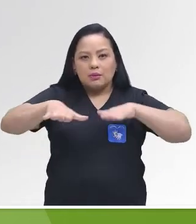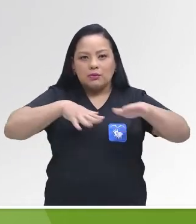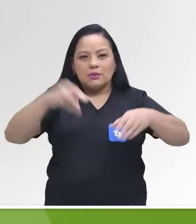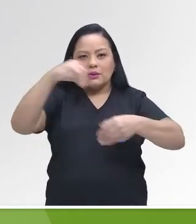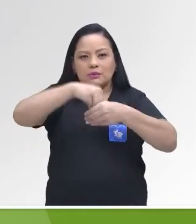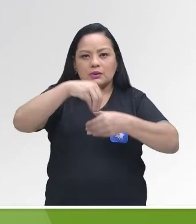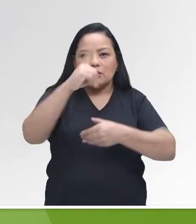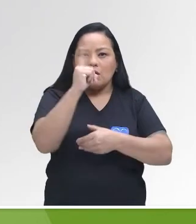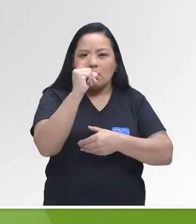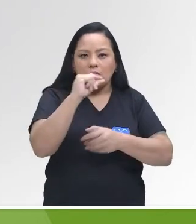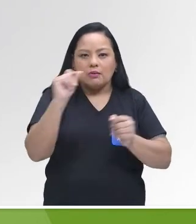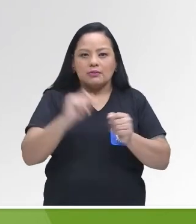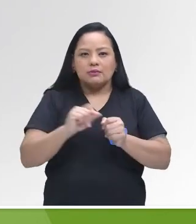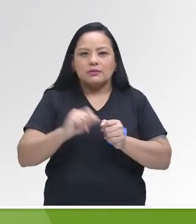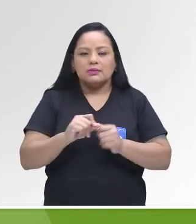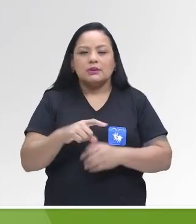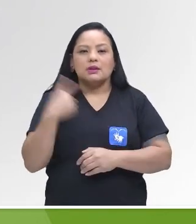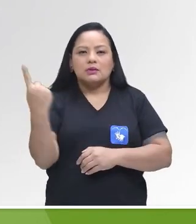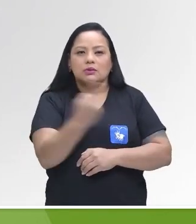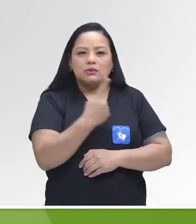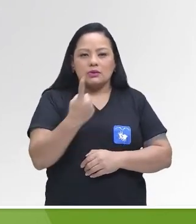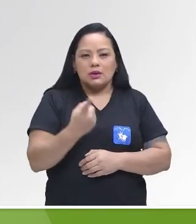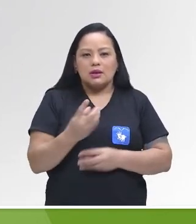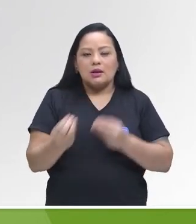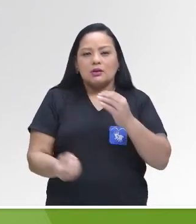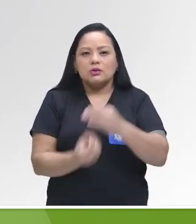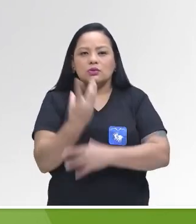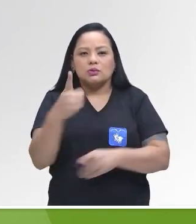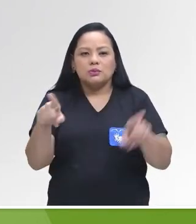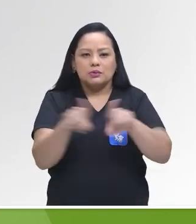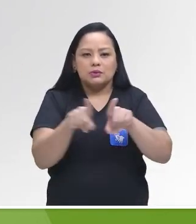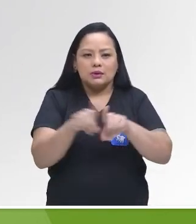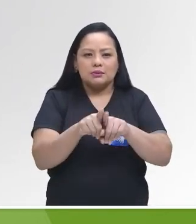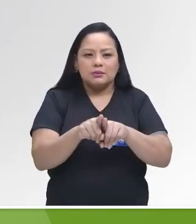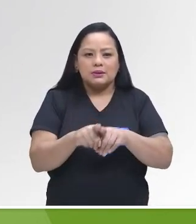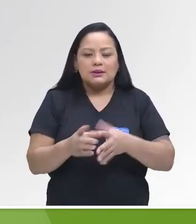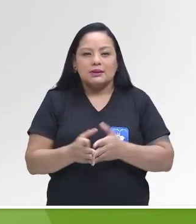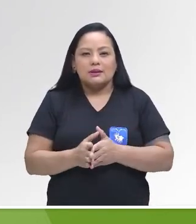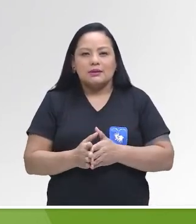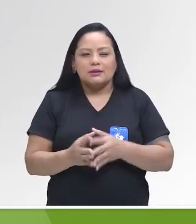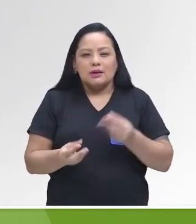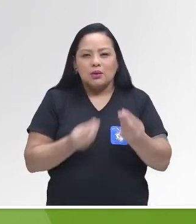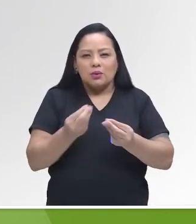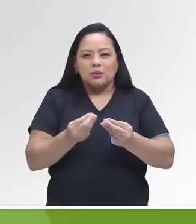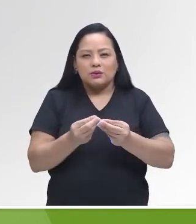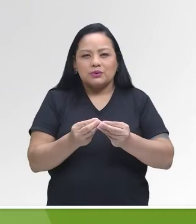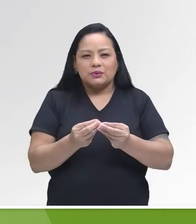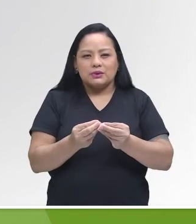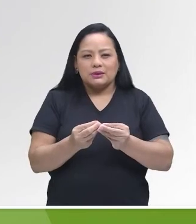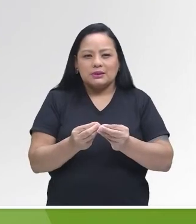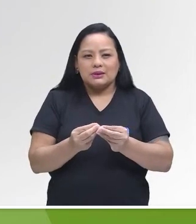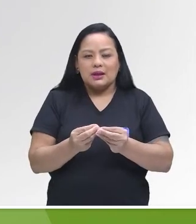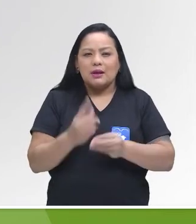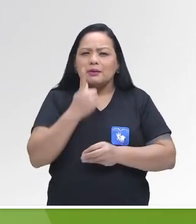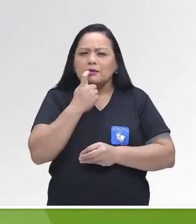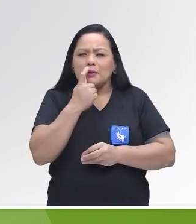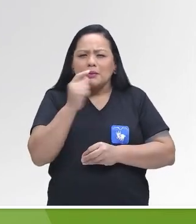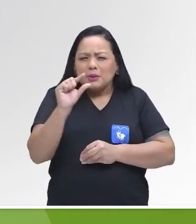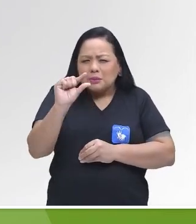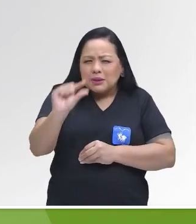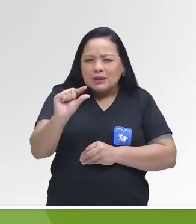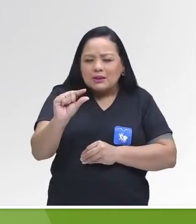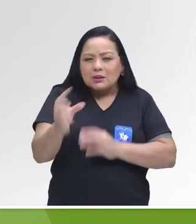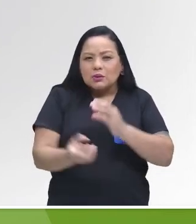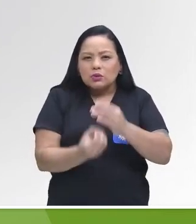da água, tá bom? E aí a gente já vê até o surgimento aqui da patinha, olha só. Então, tá surgindo aqui uma das patas dele, né, que ele tem